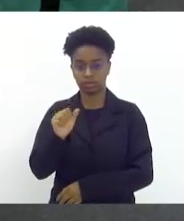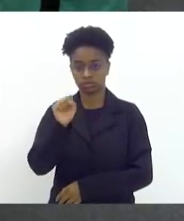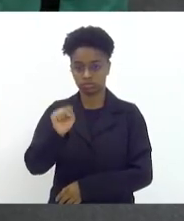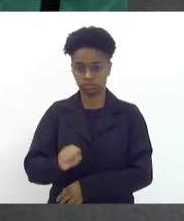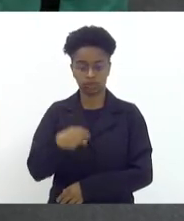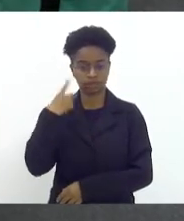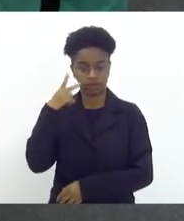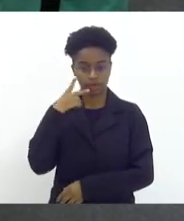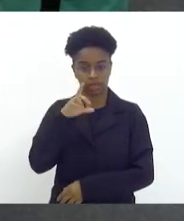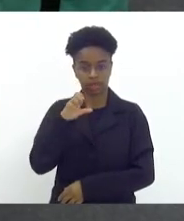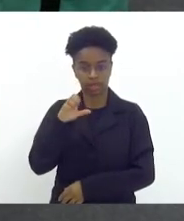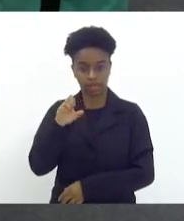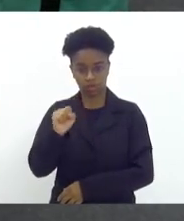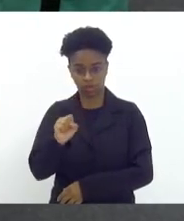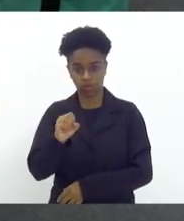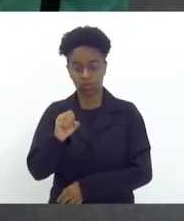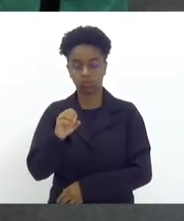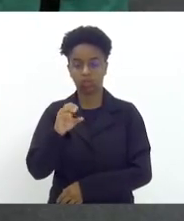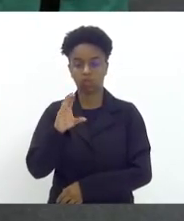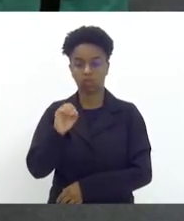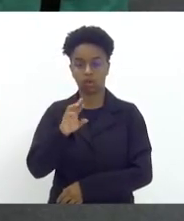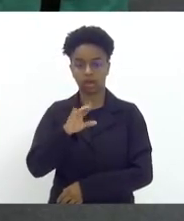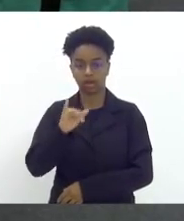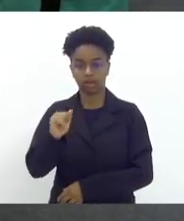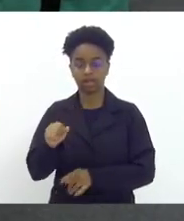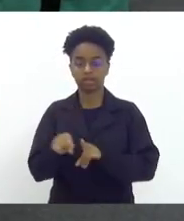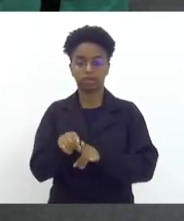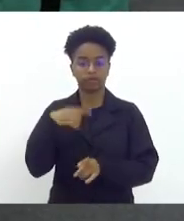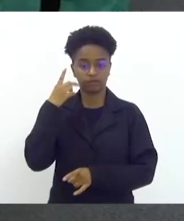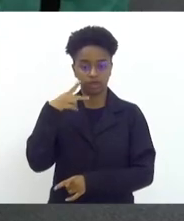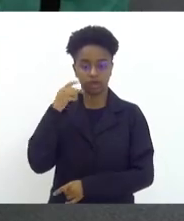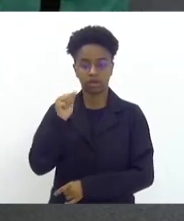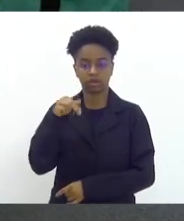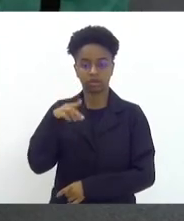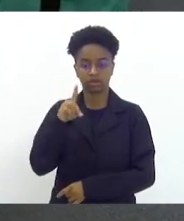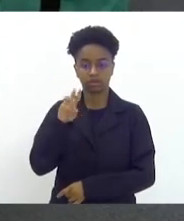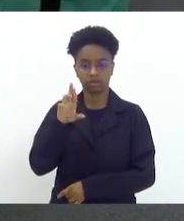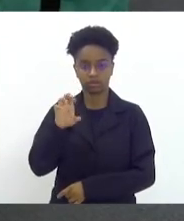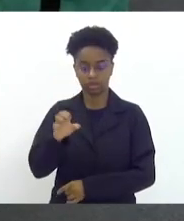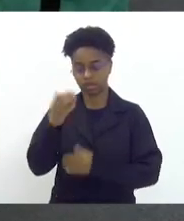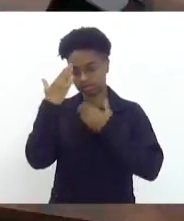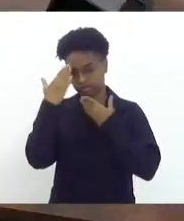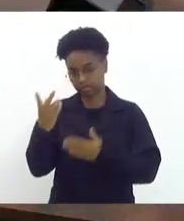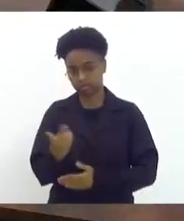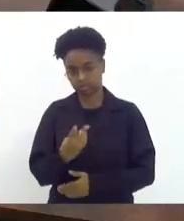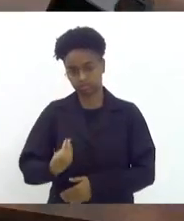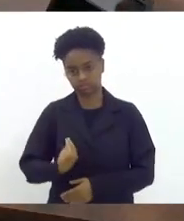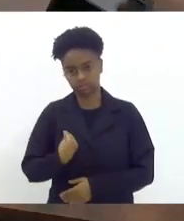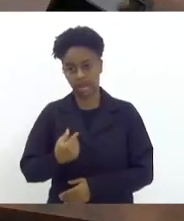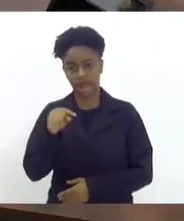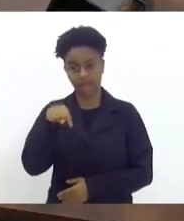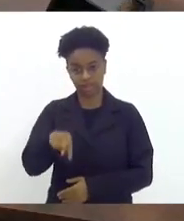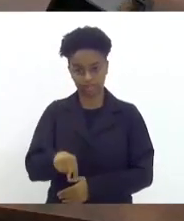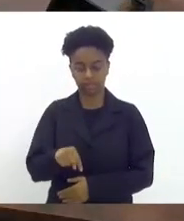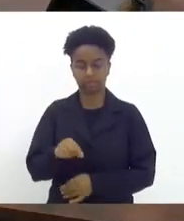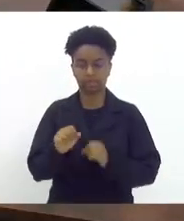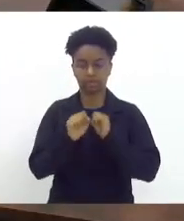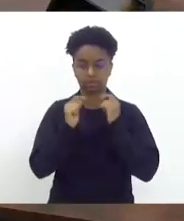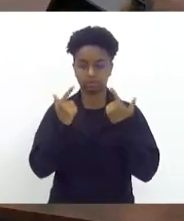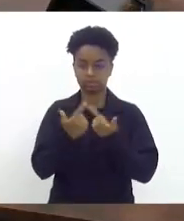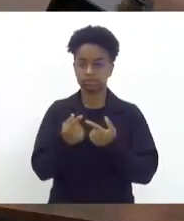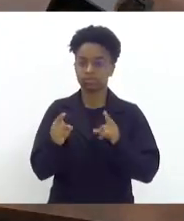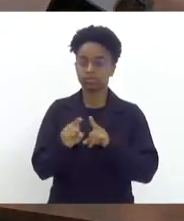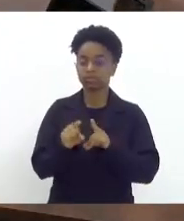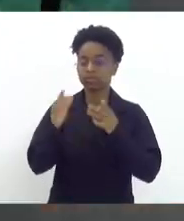e também Vereador André Salgueiro agradecer a presença deles aqui no nosso Parlamento estadual e